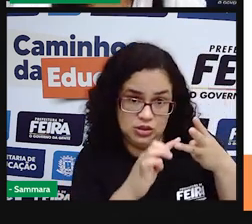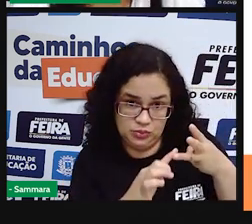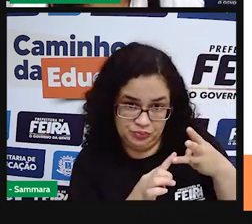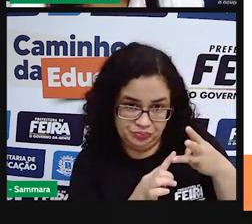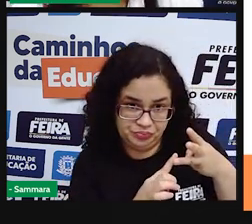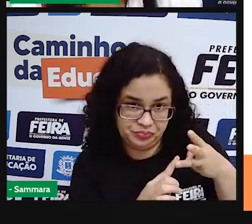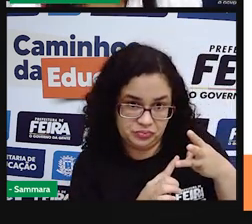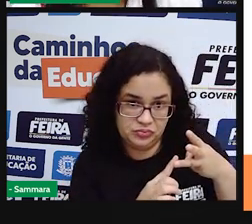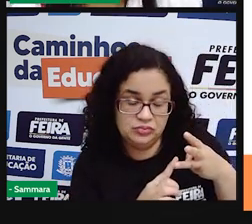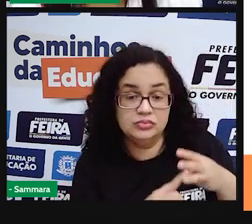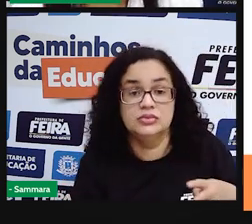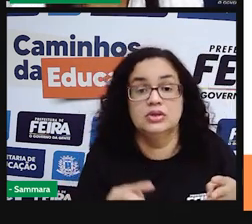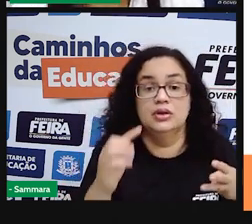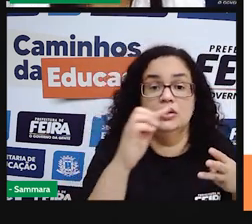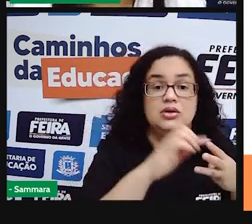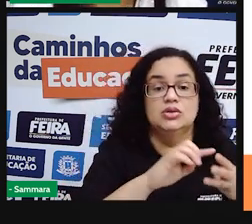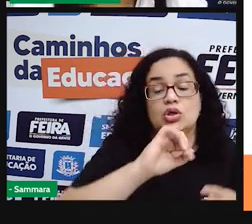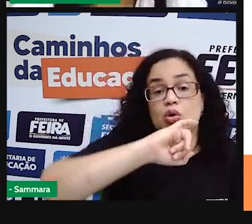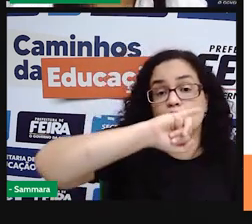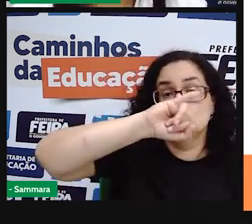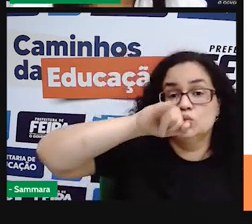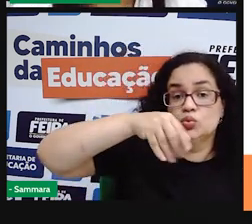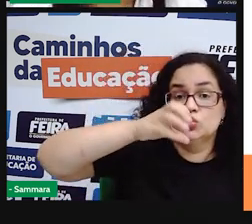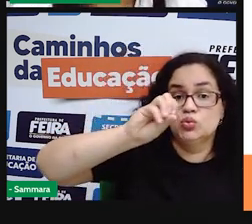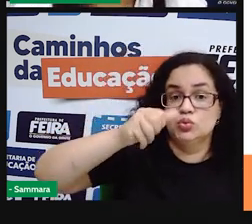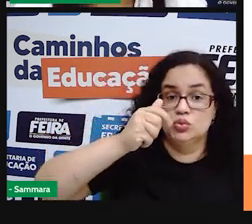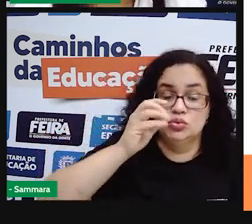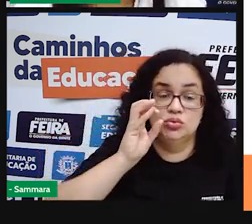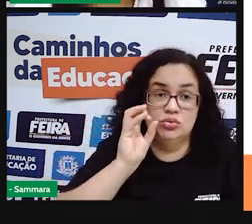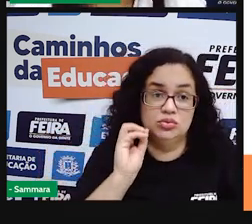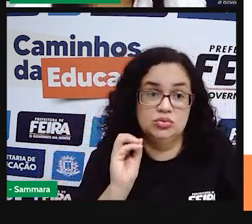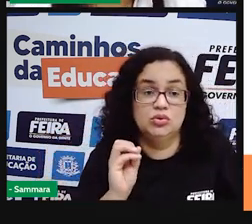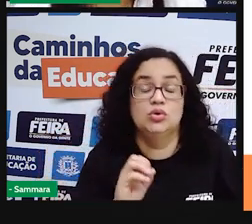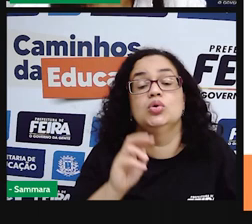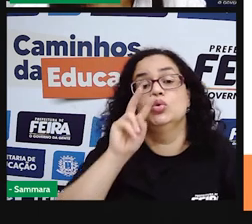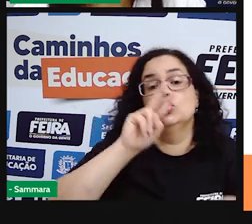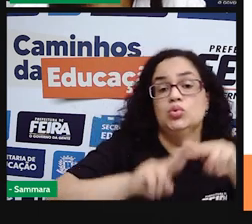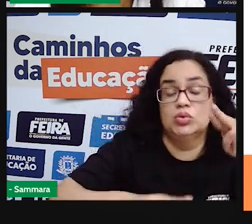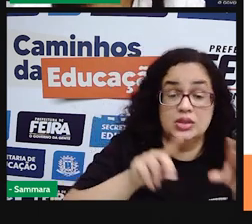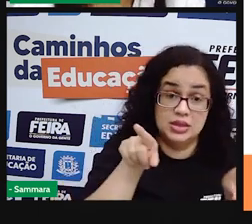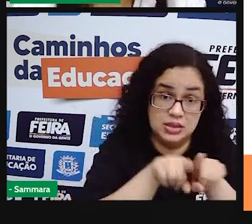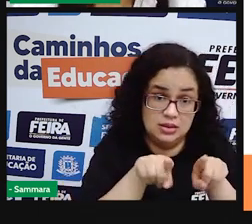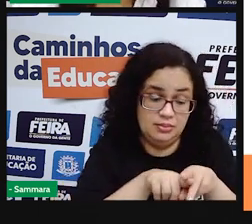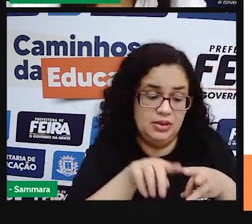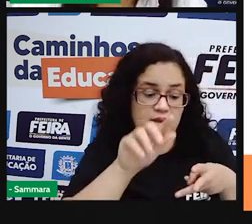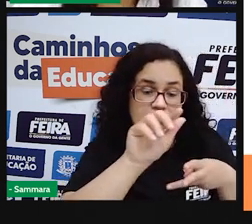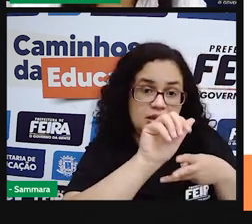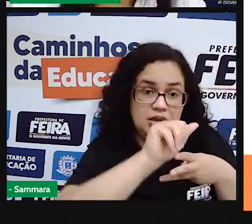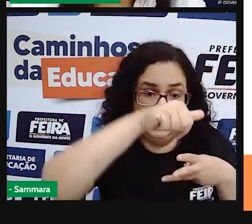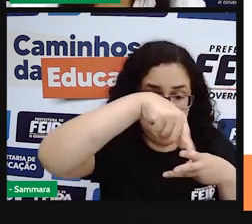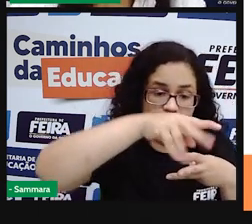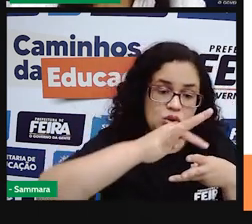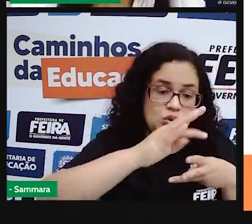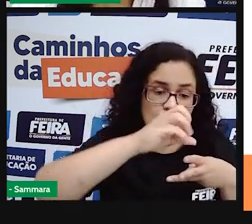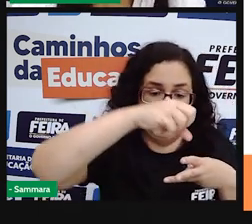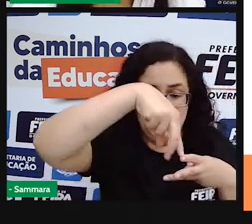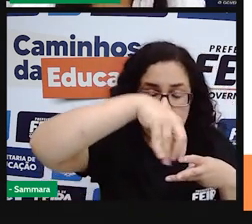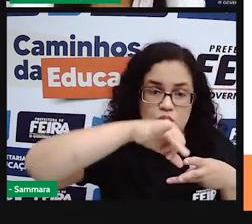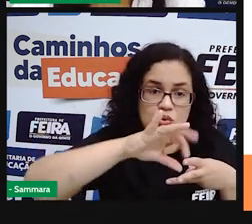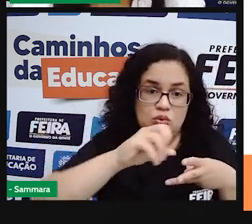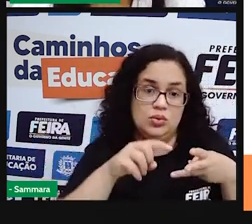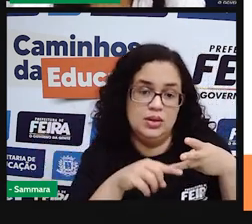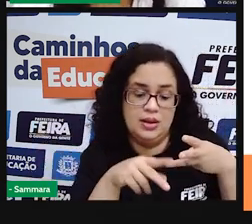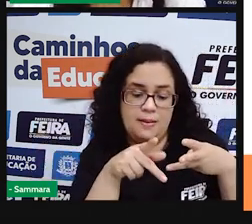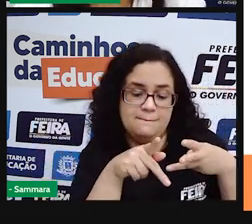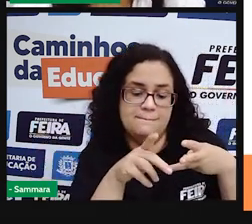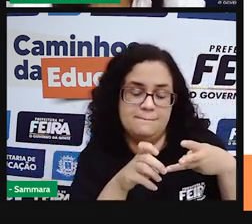santo principal, São João, mas as festas juninas também homenageiam aí Santo Antônio e São Pedro. E a